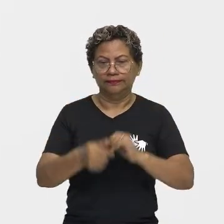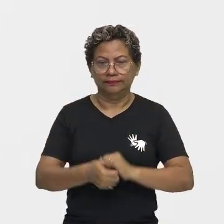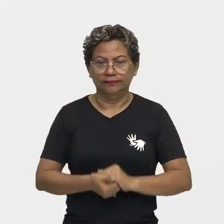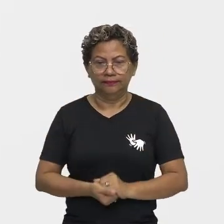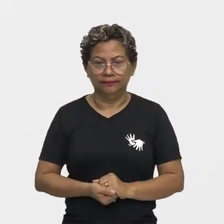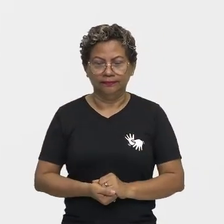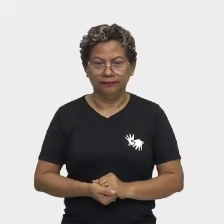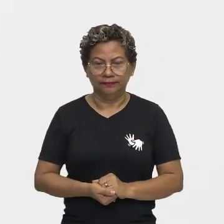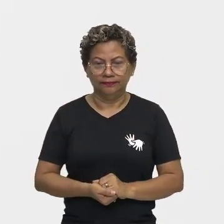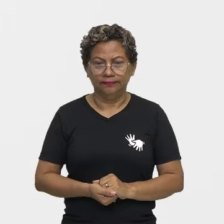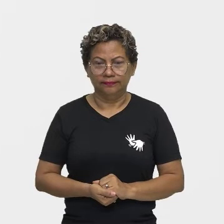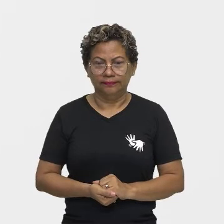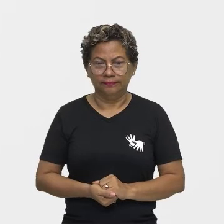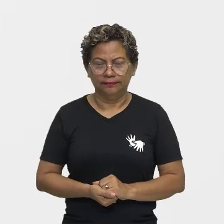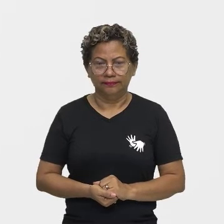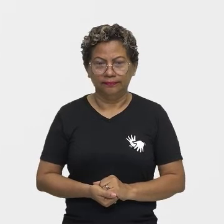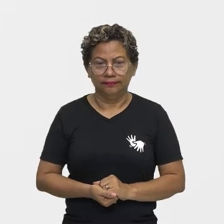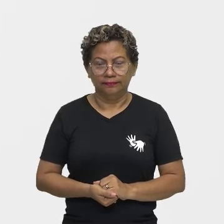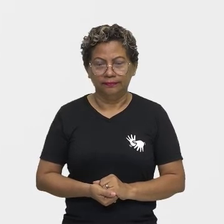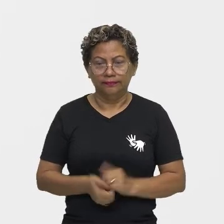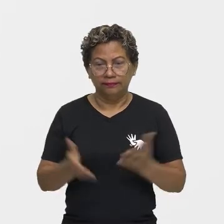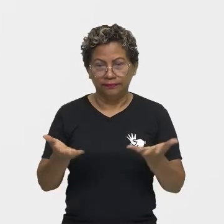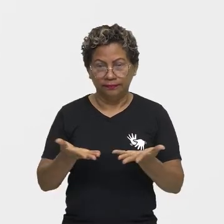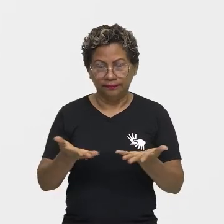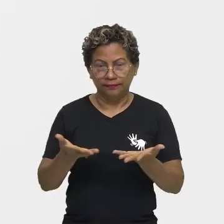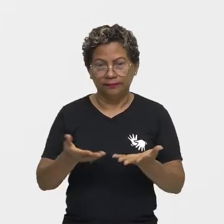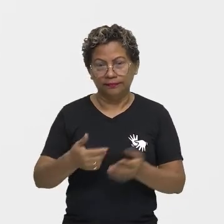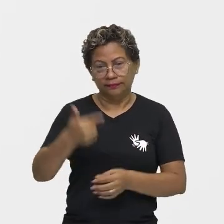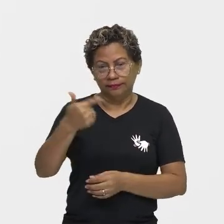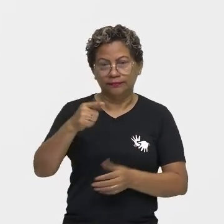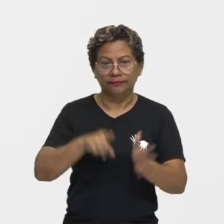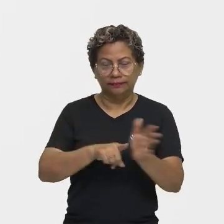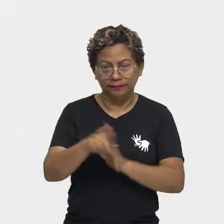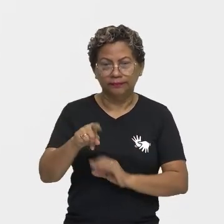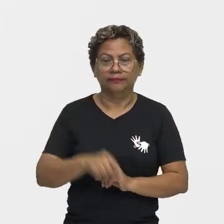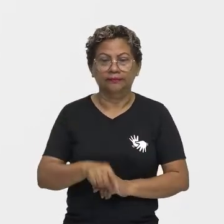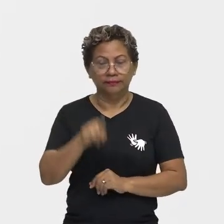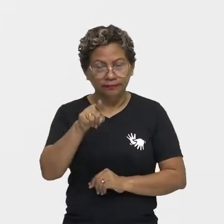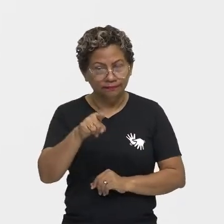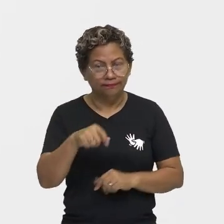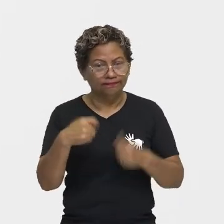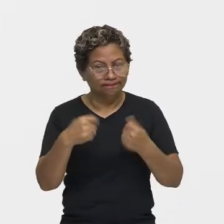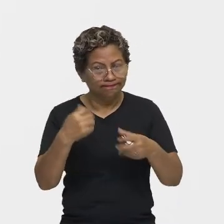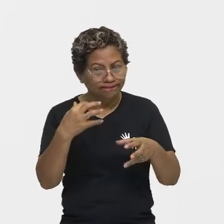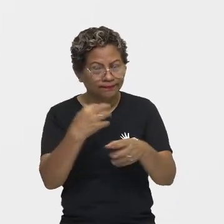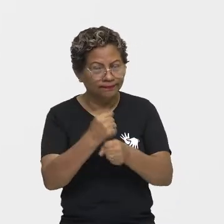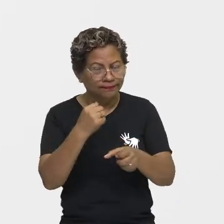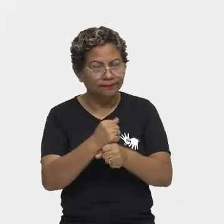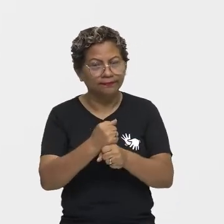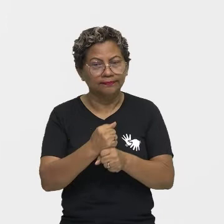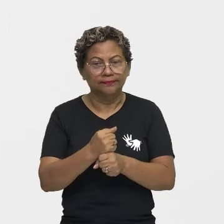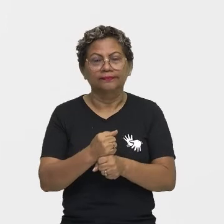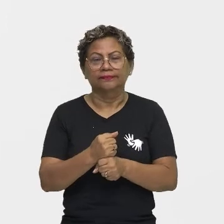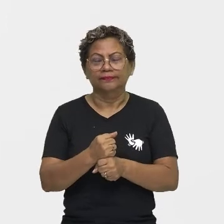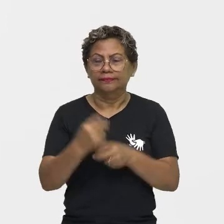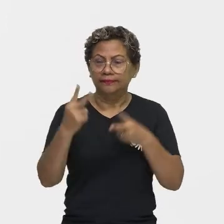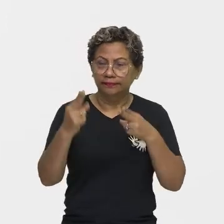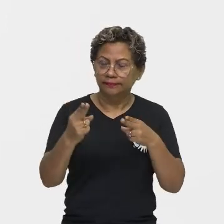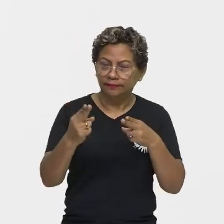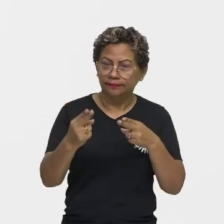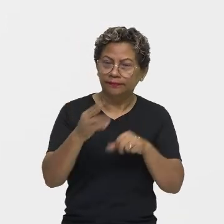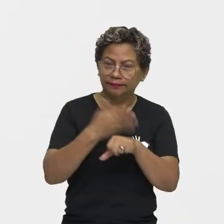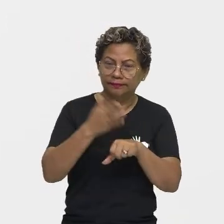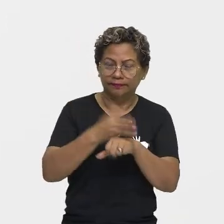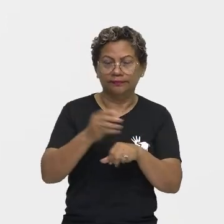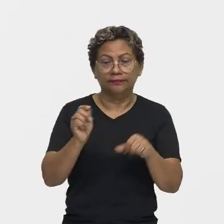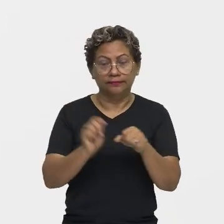primeira questão, certo? Já na questão número 2 é uma questão de cálculo, muito parecida com esse exemplo que eu fiz aqui, já que você